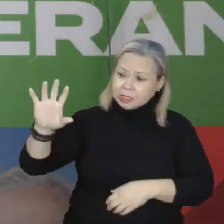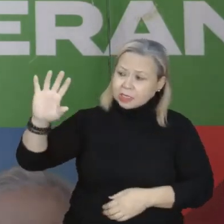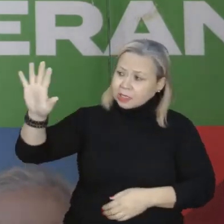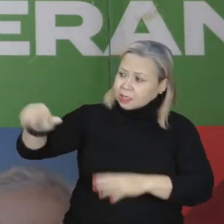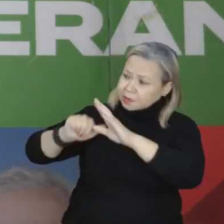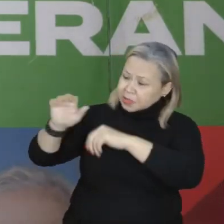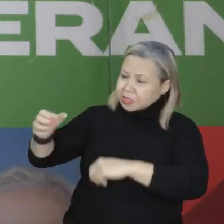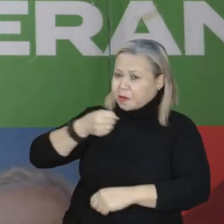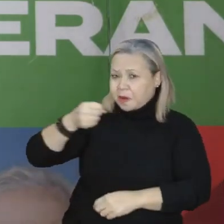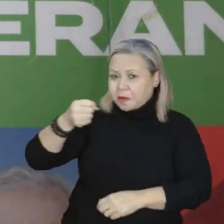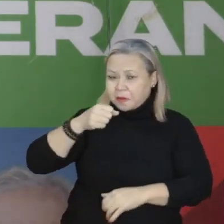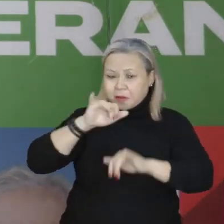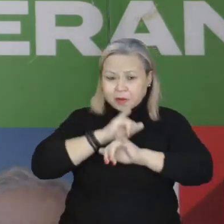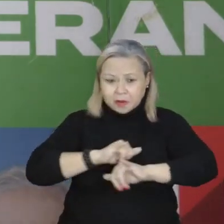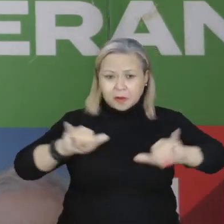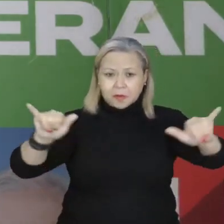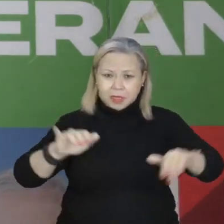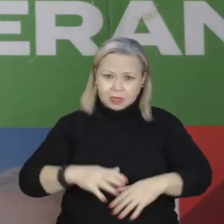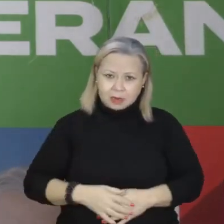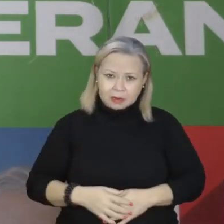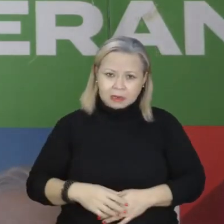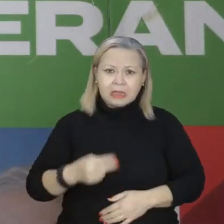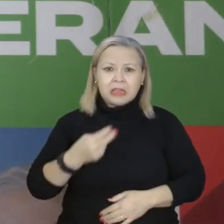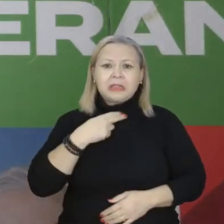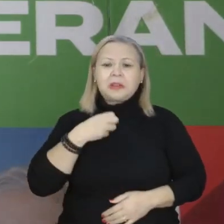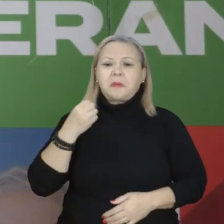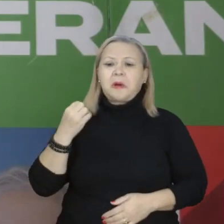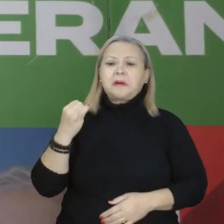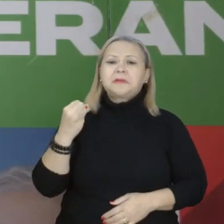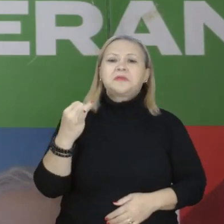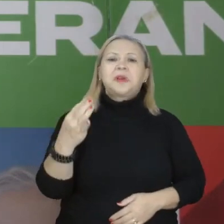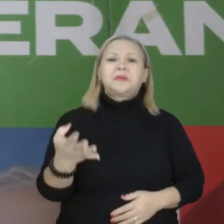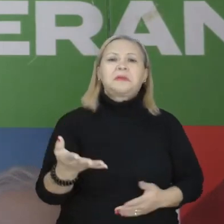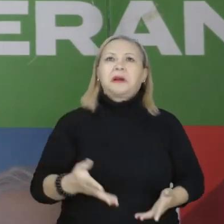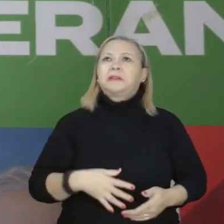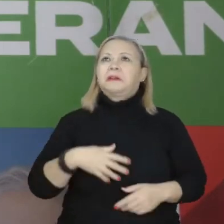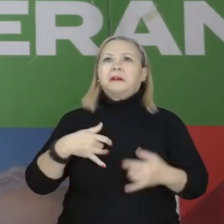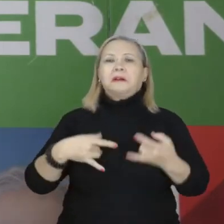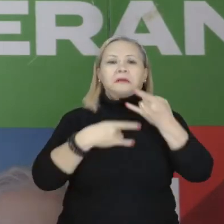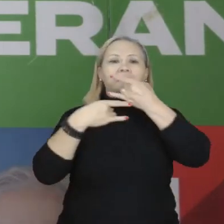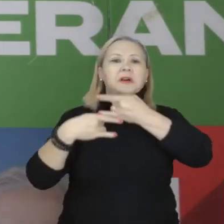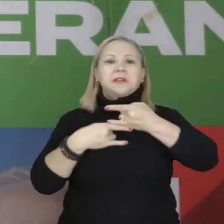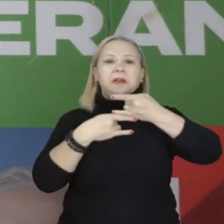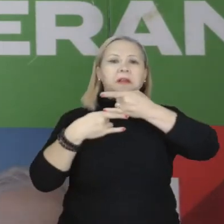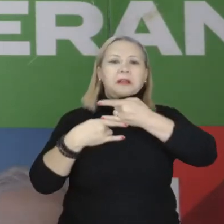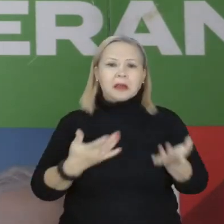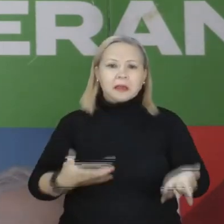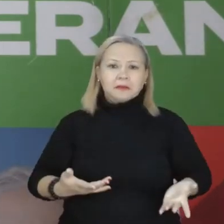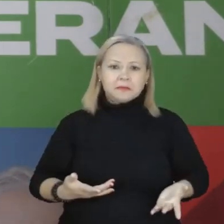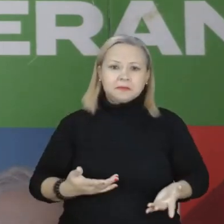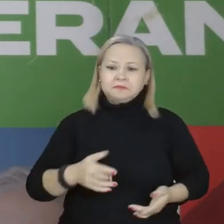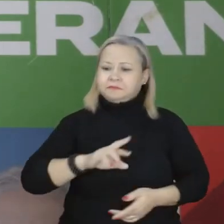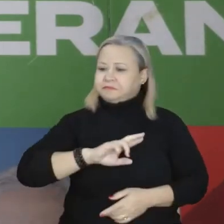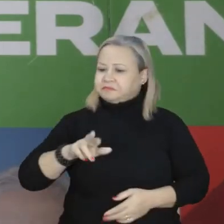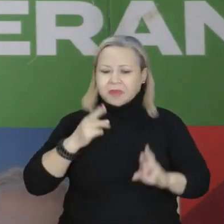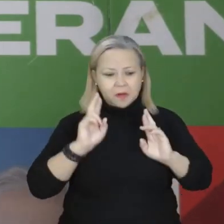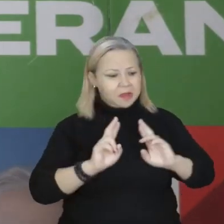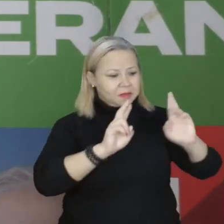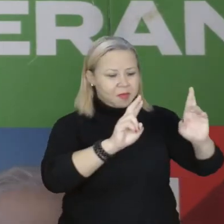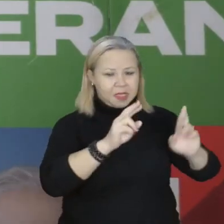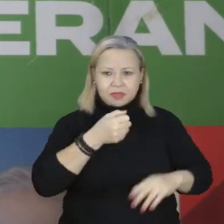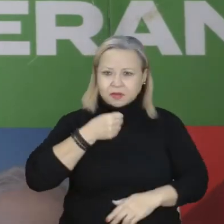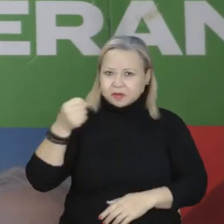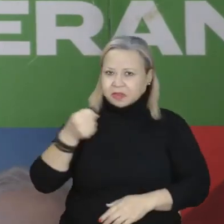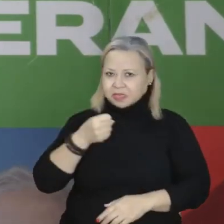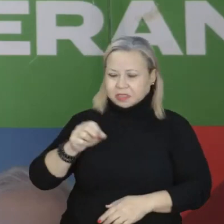fazer uma live e fazer a imprensa ficar correndo atrás. Sabe, um presidente que não respeita jornalista, que